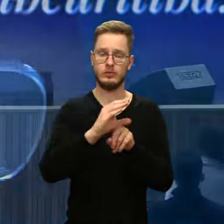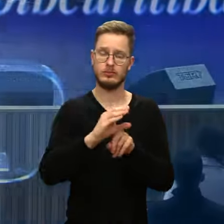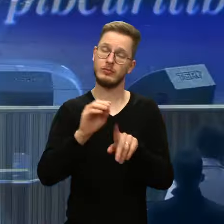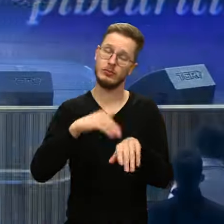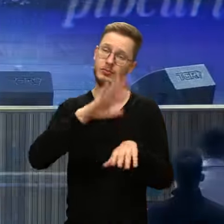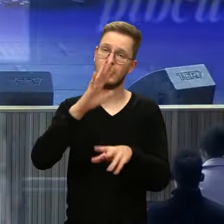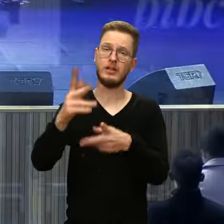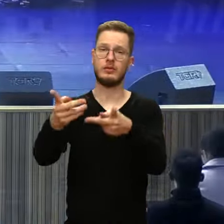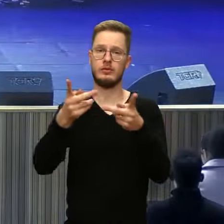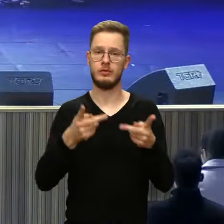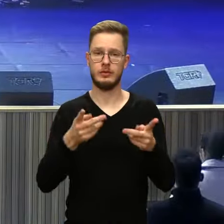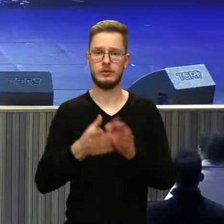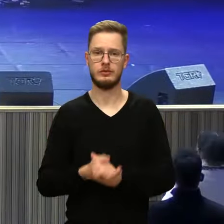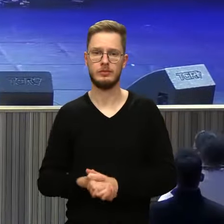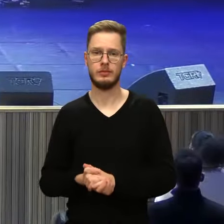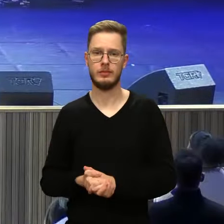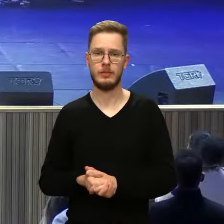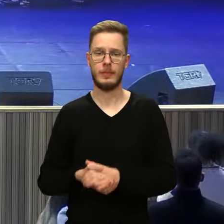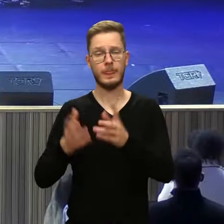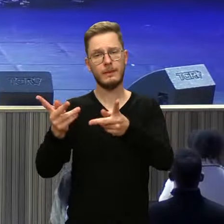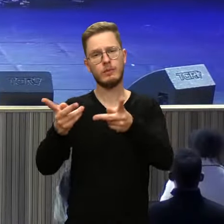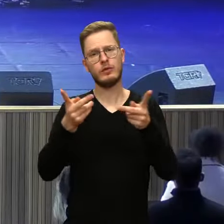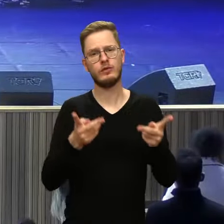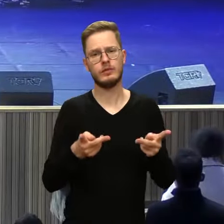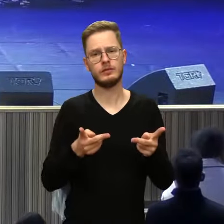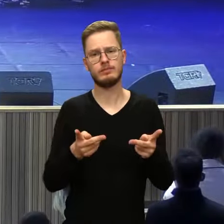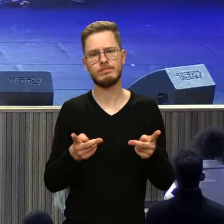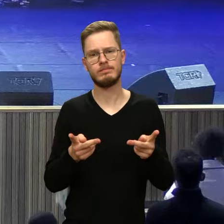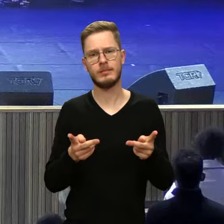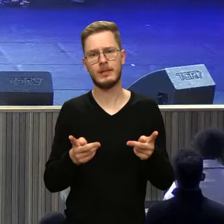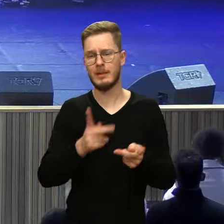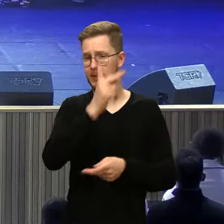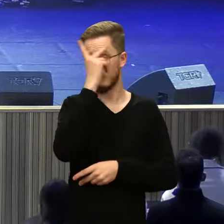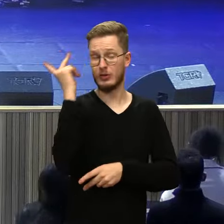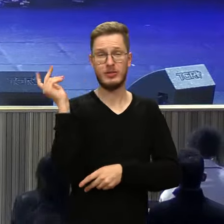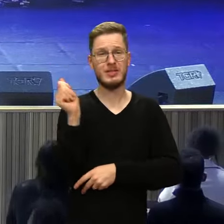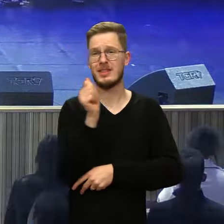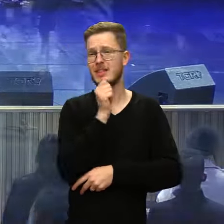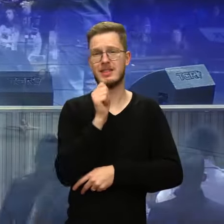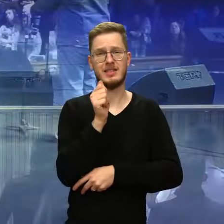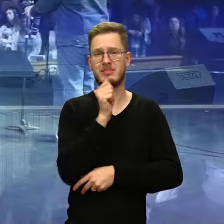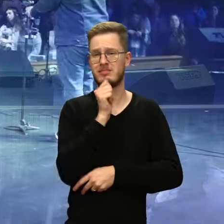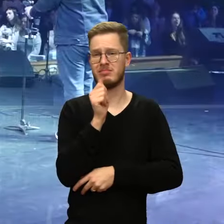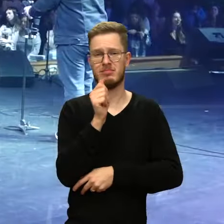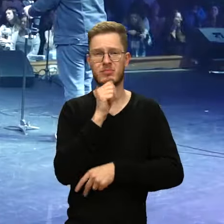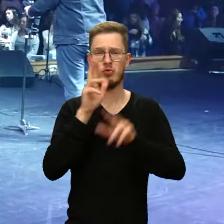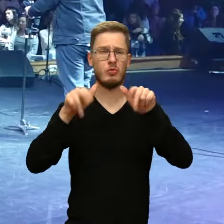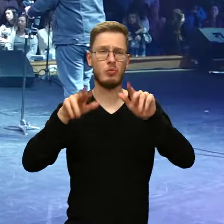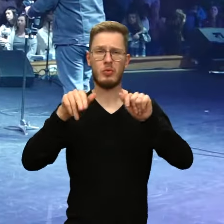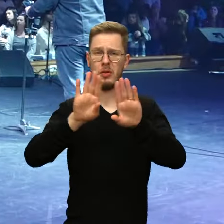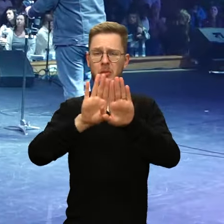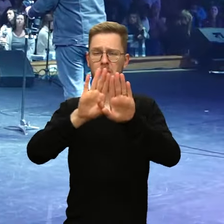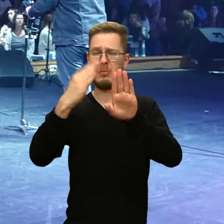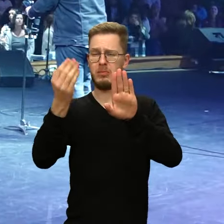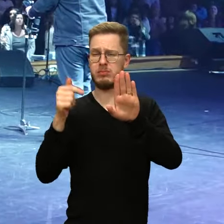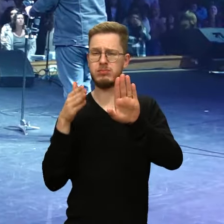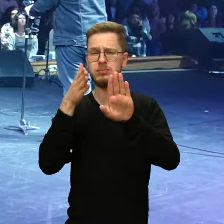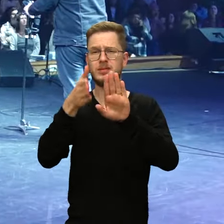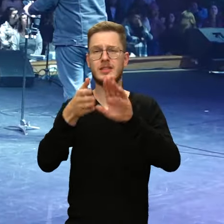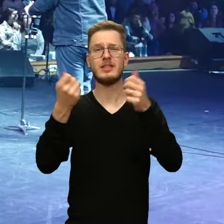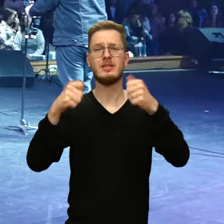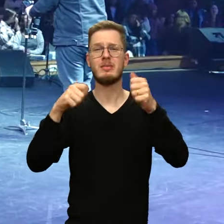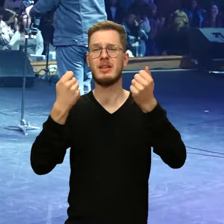convite. Esse convite é para aqueles que ainda não entraram em uma porta, que você precisa entrar